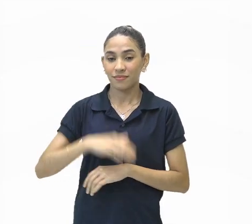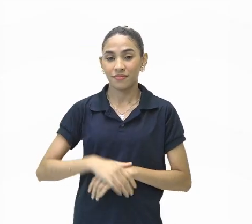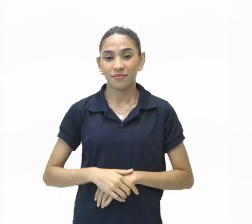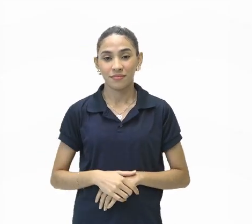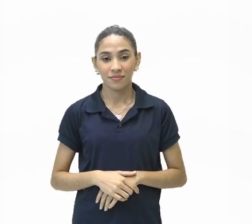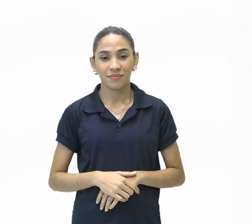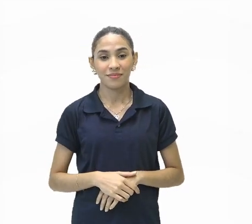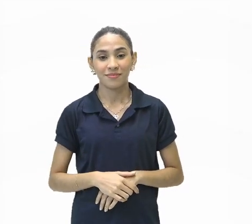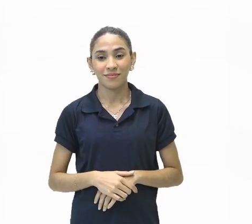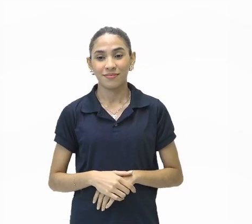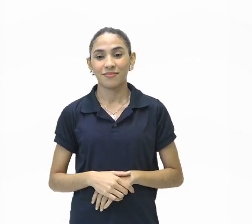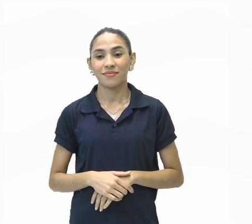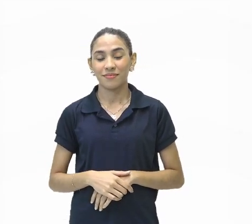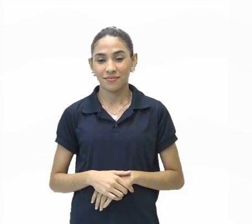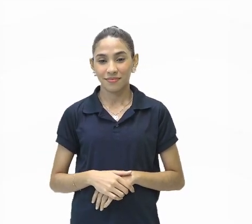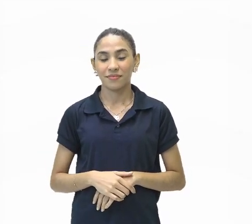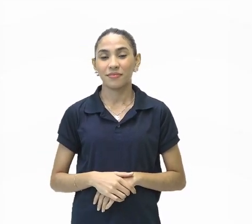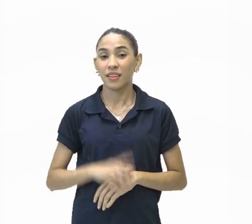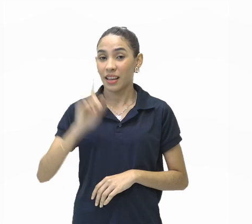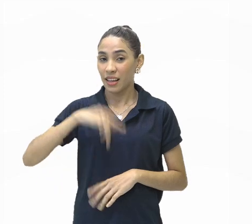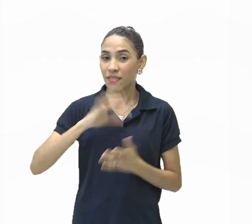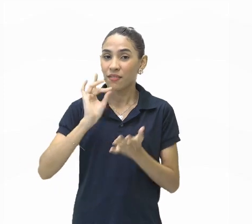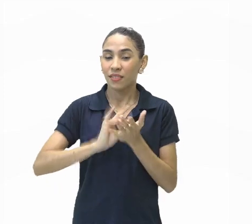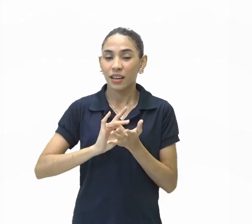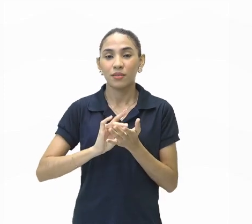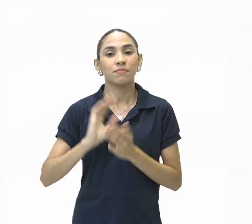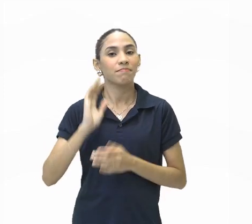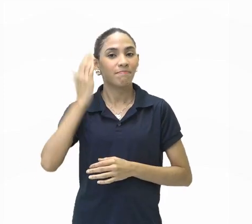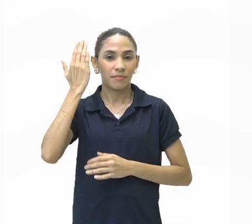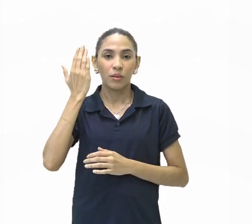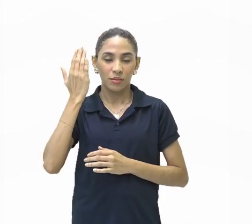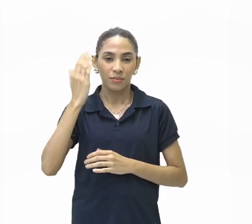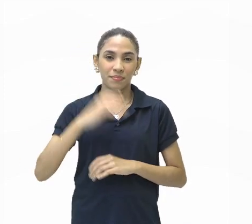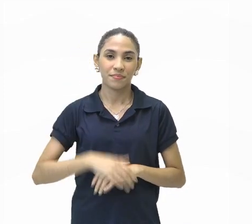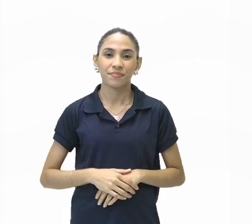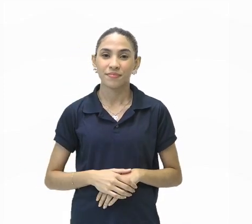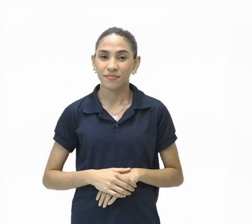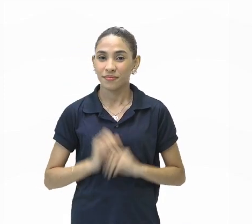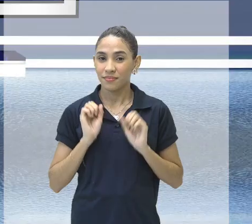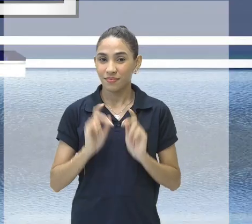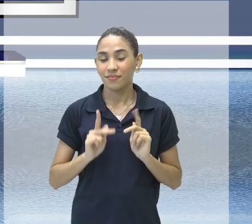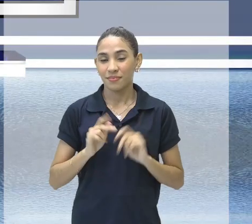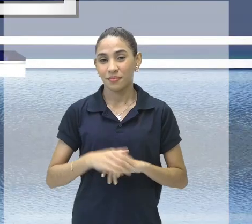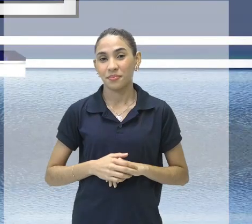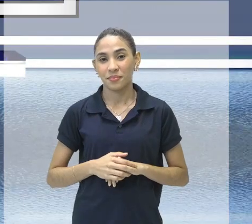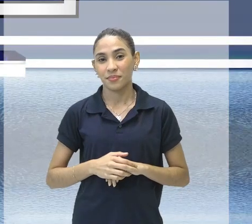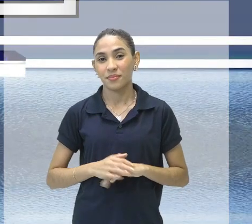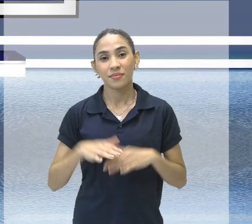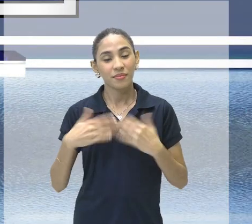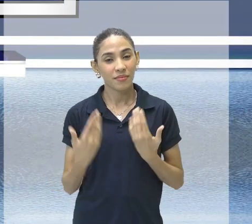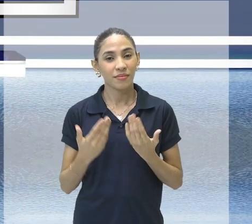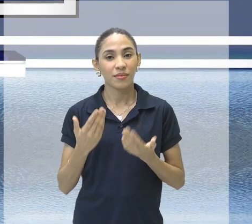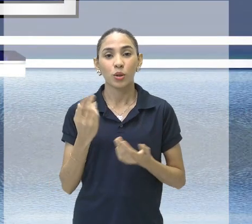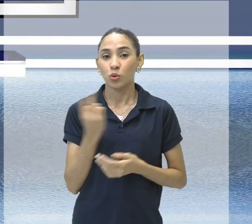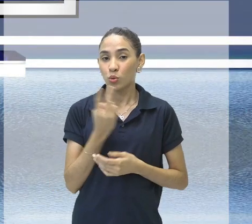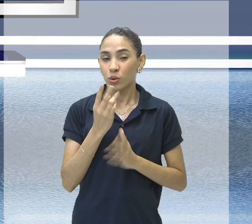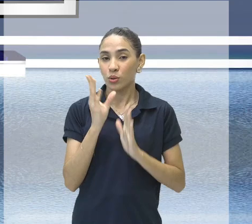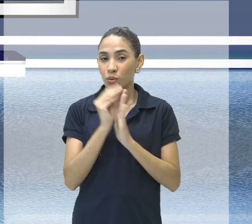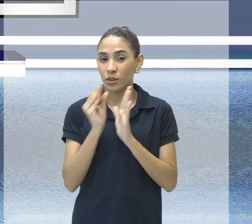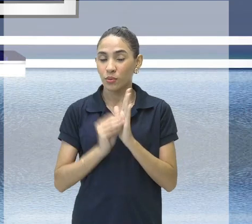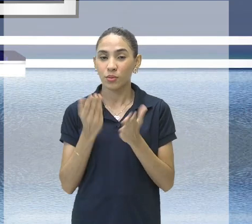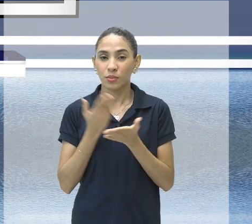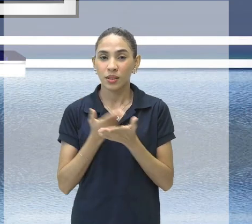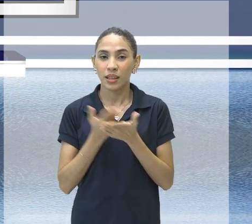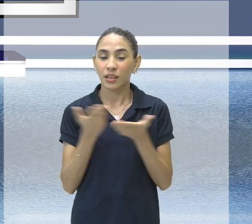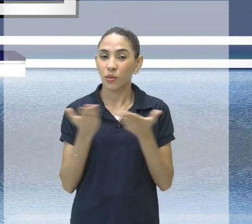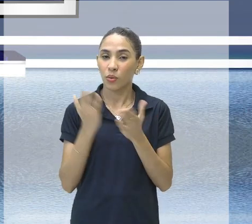como falsa, certo? Ela é então uma fake news. Certo, pessoal? Então, esses foram os 2 conteúdos abordados na